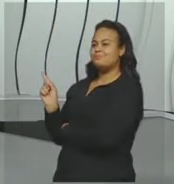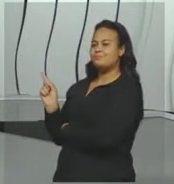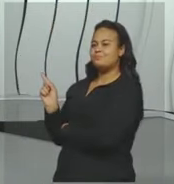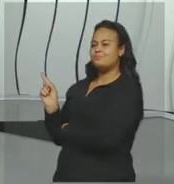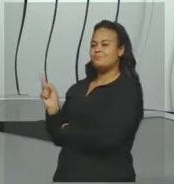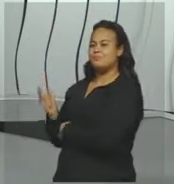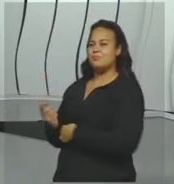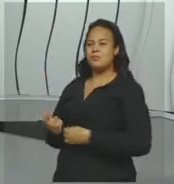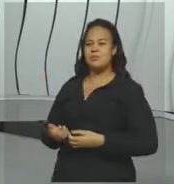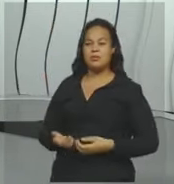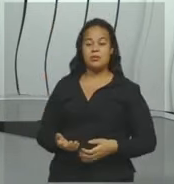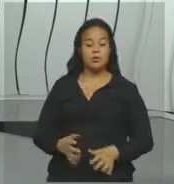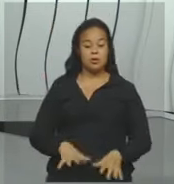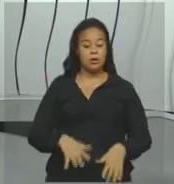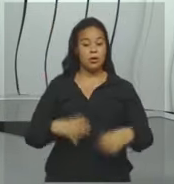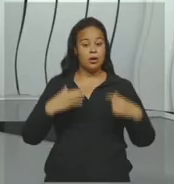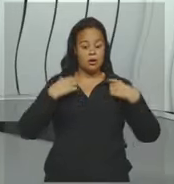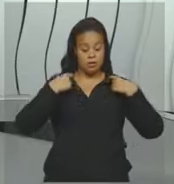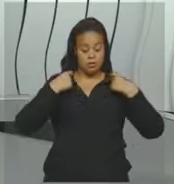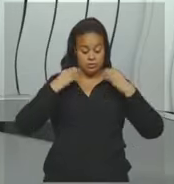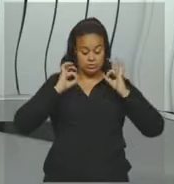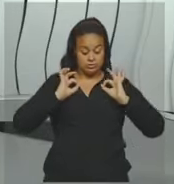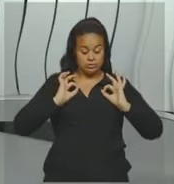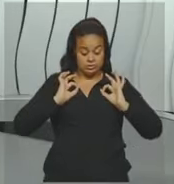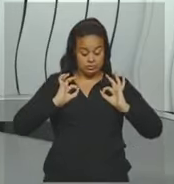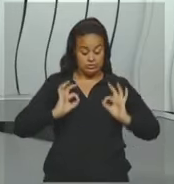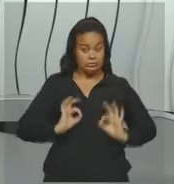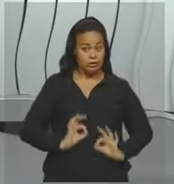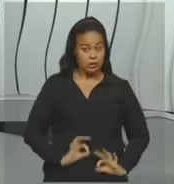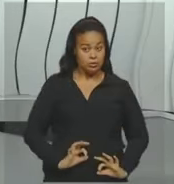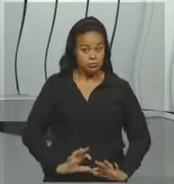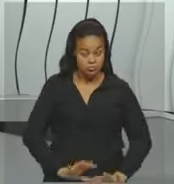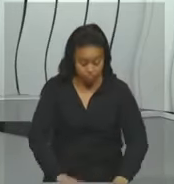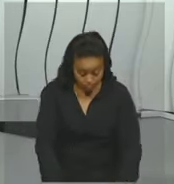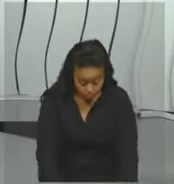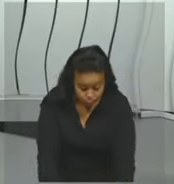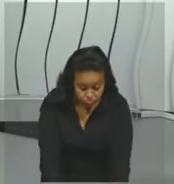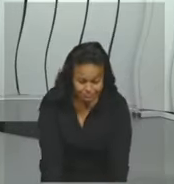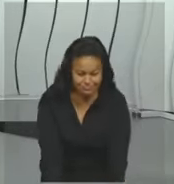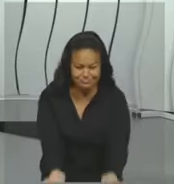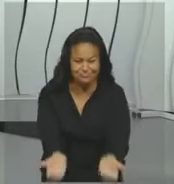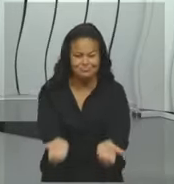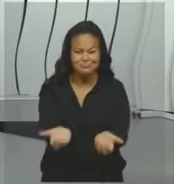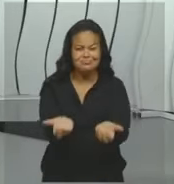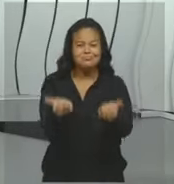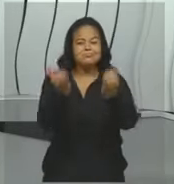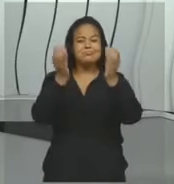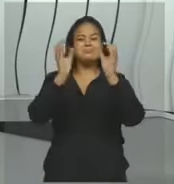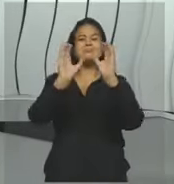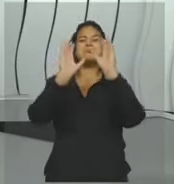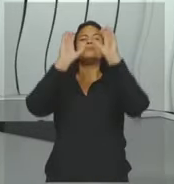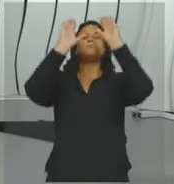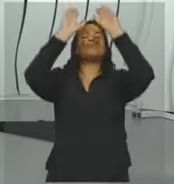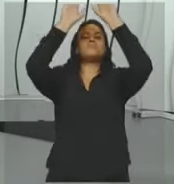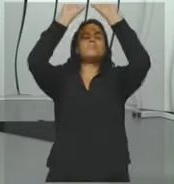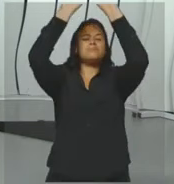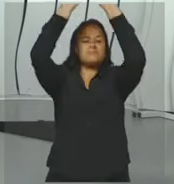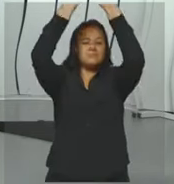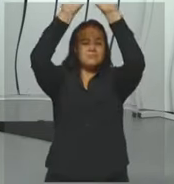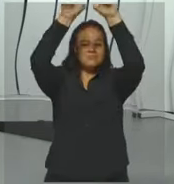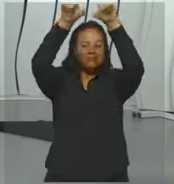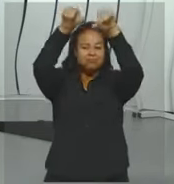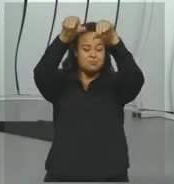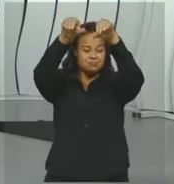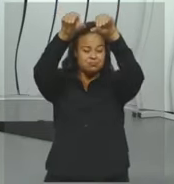sentido vertical aqui, né, subindo aqui, para colocar em cima do guarda-roupa. Agora, se você tiver uma rampa e